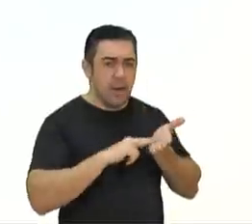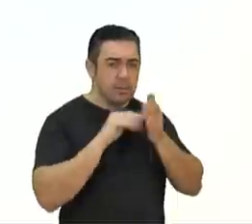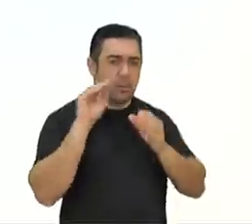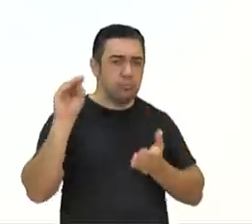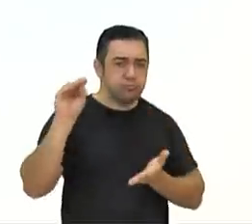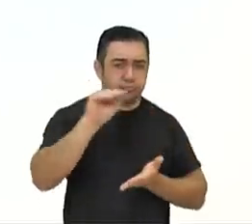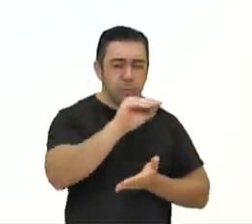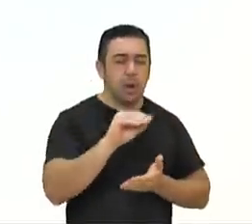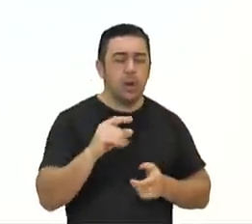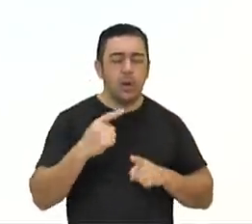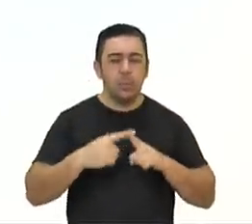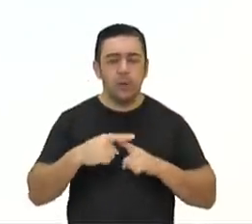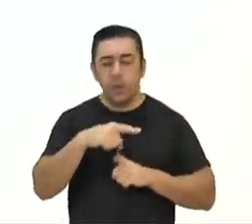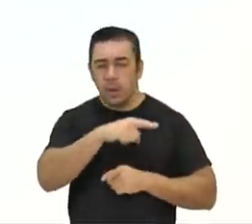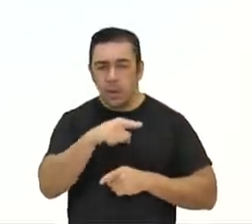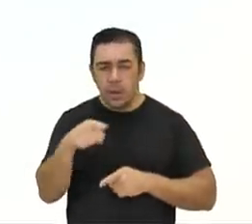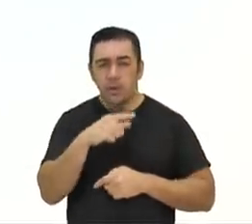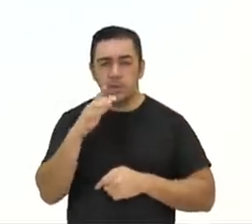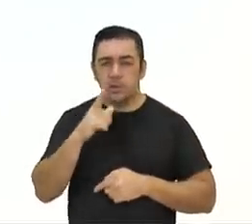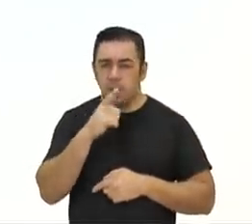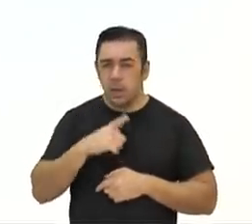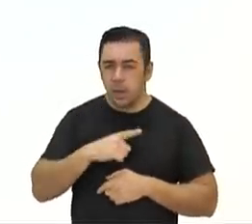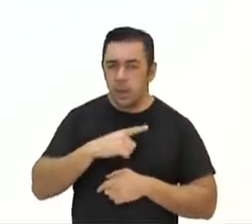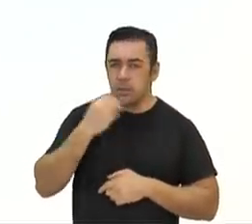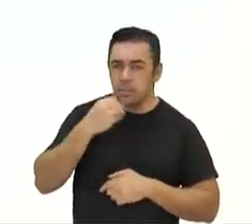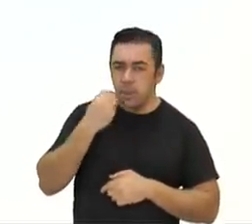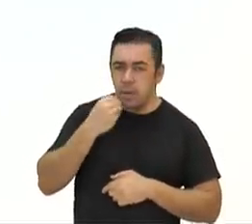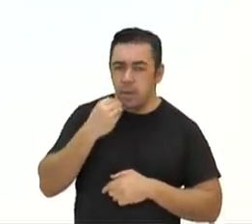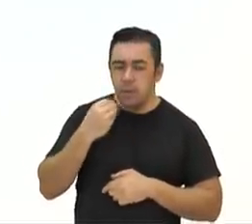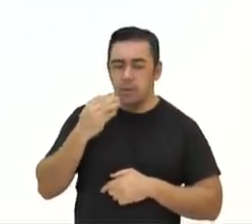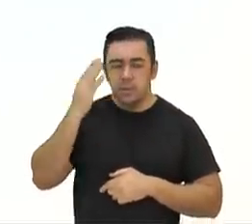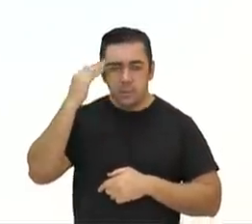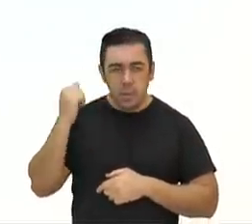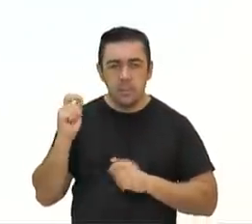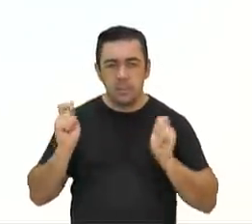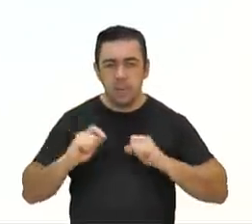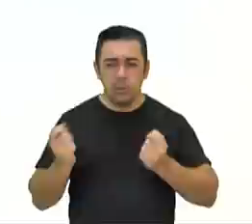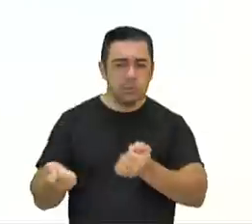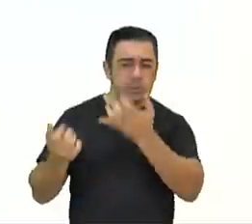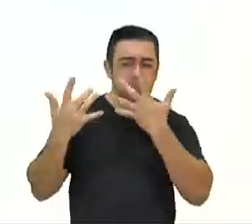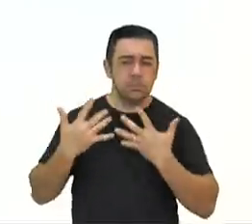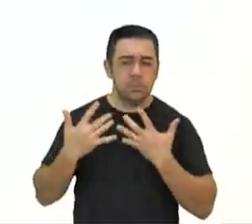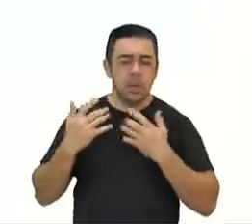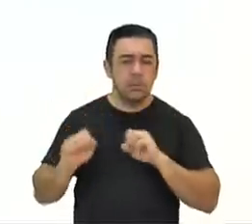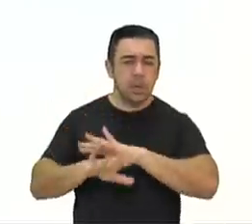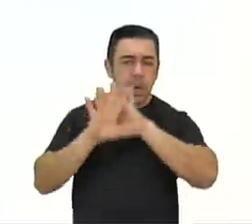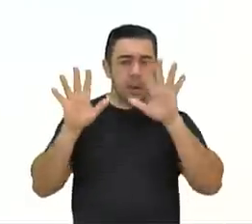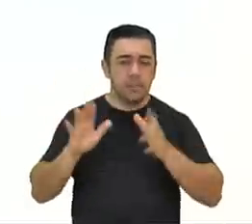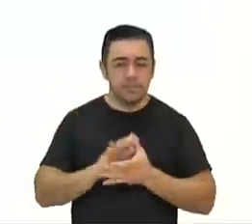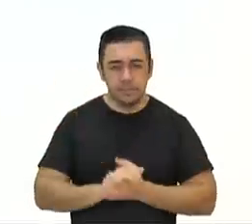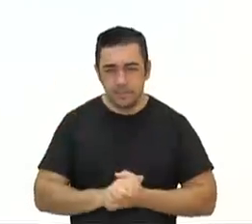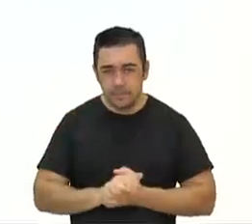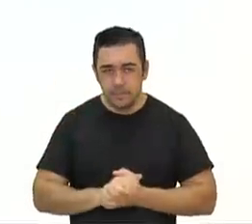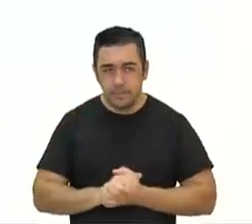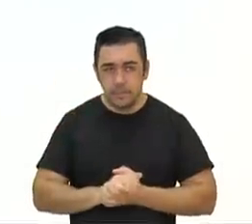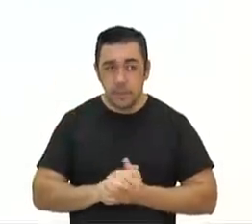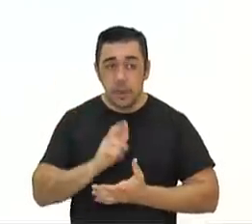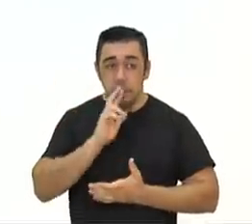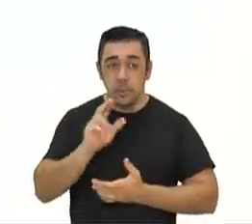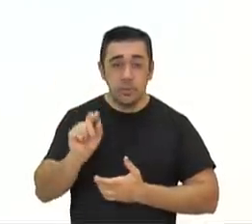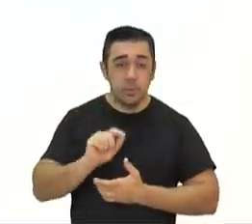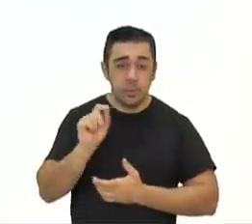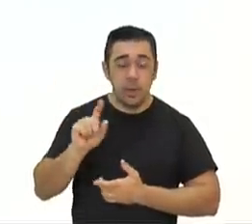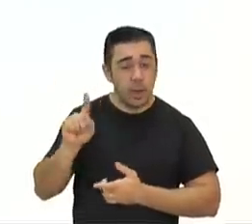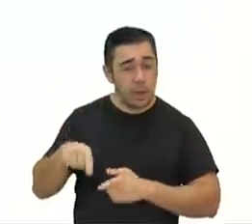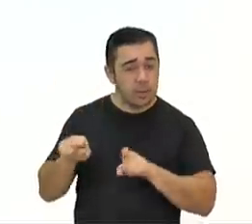que trazem tantas respostas nas cartas, possam me esclarecer a respeito. A alternativa seria um